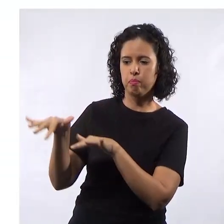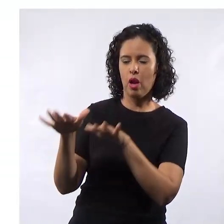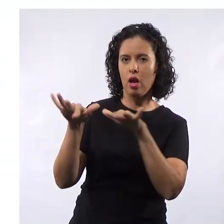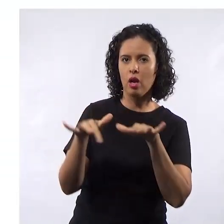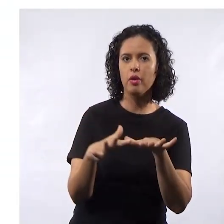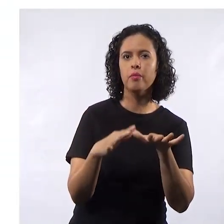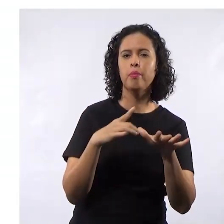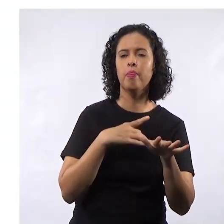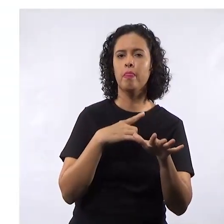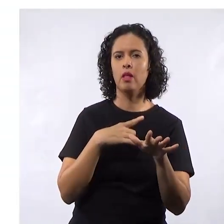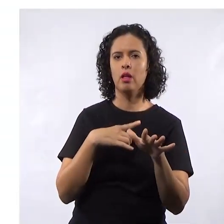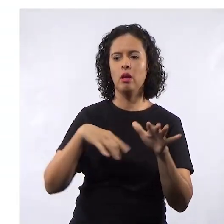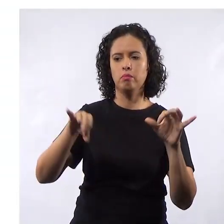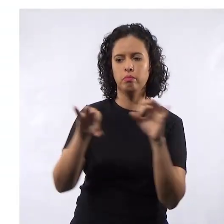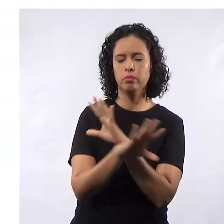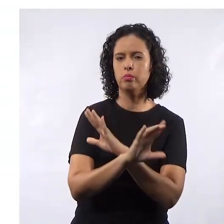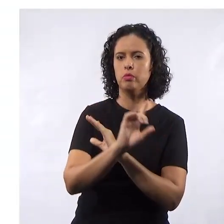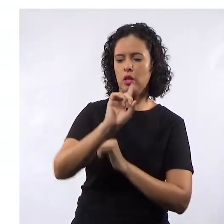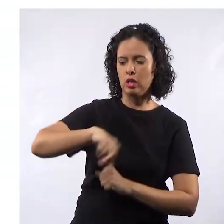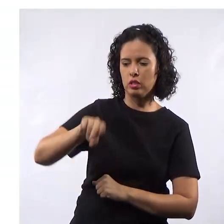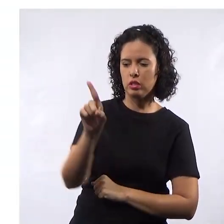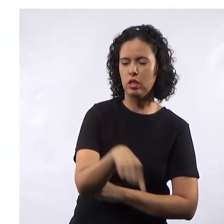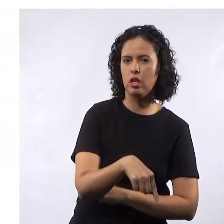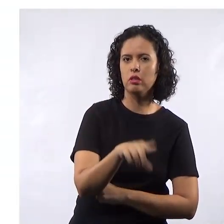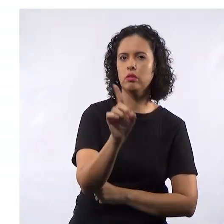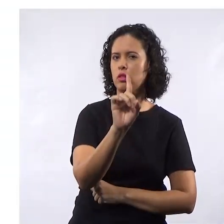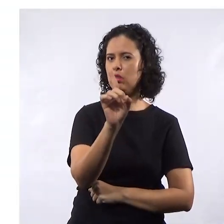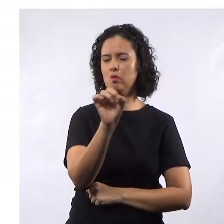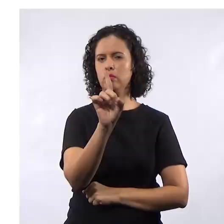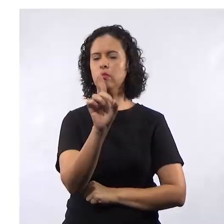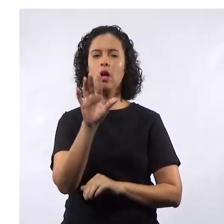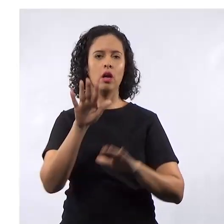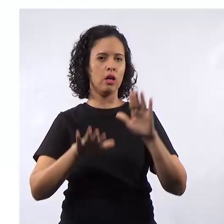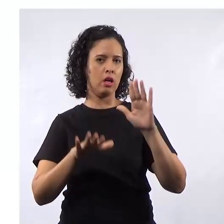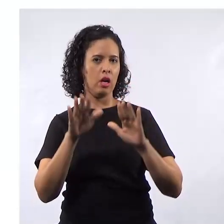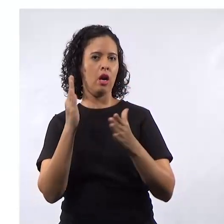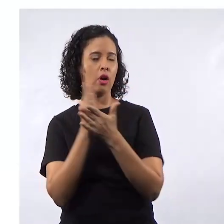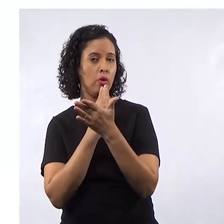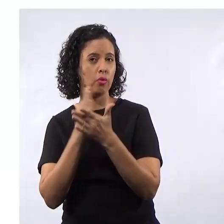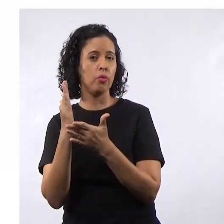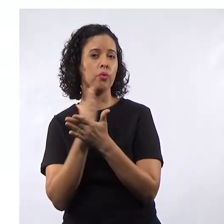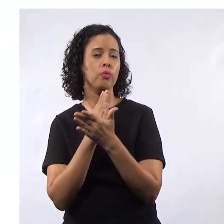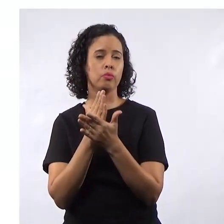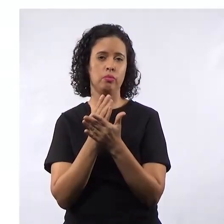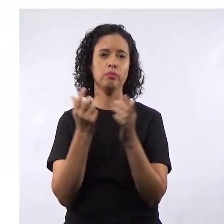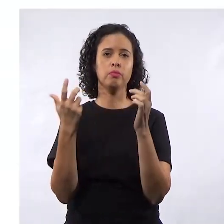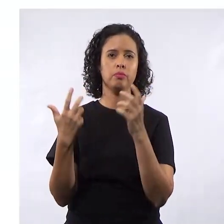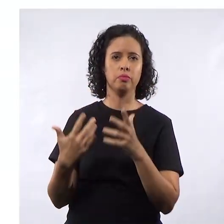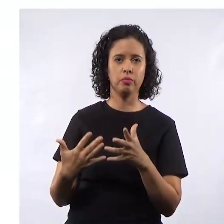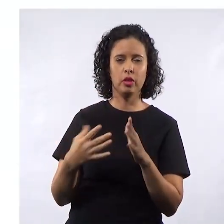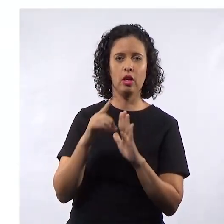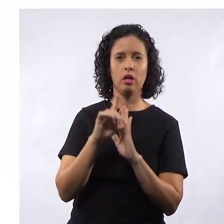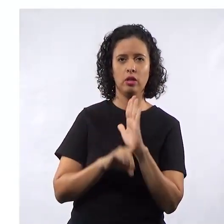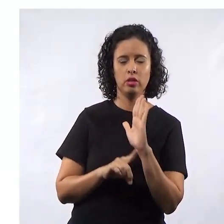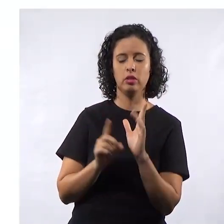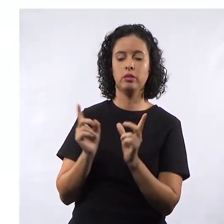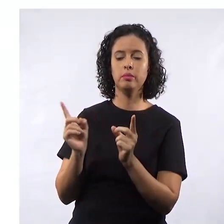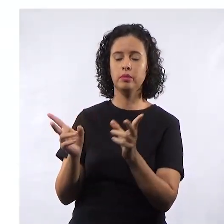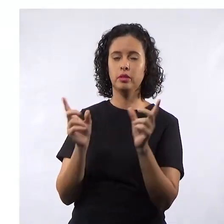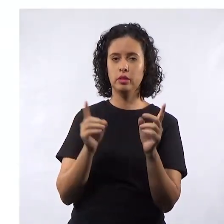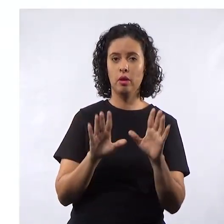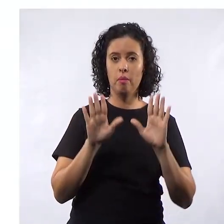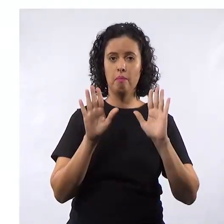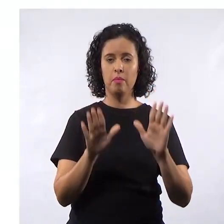completamente revogado, tá? É por isso que a gente, em algum momento, a gente fala o direito comercial, tá certo? Mas a nossa doutrina